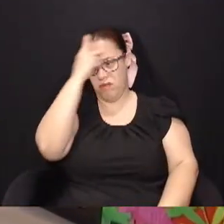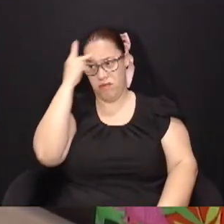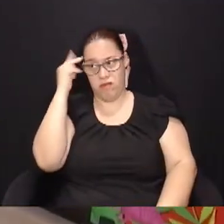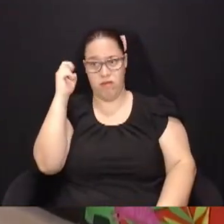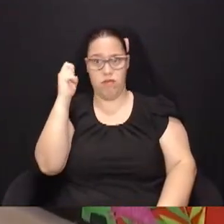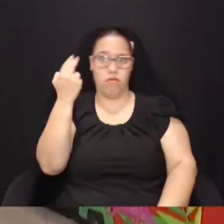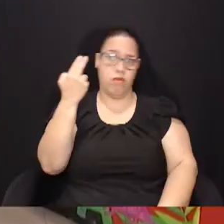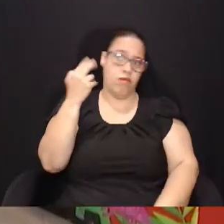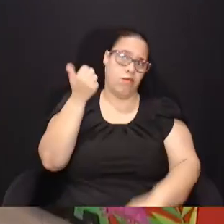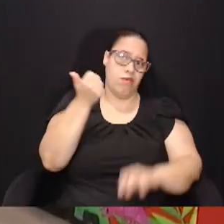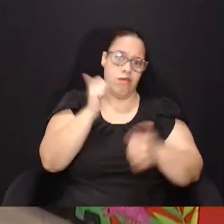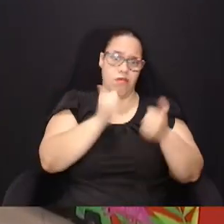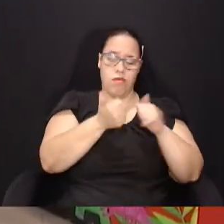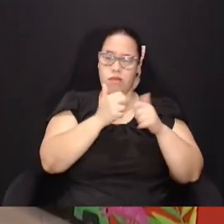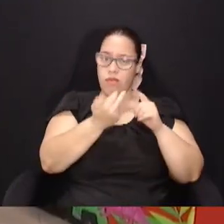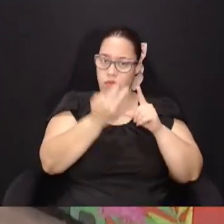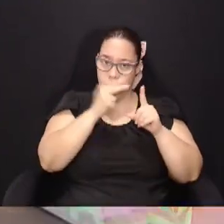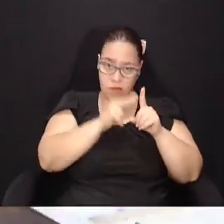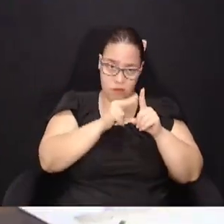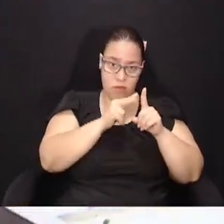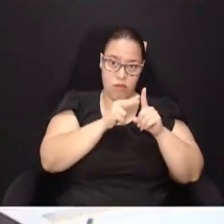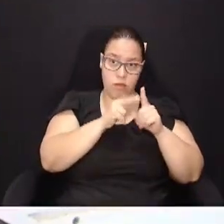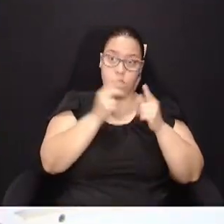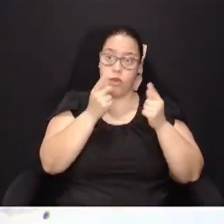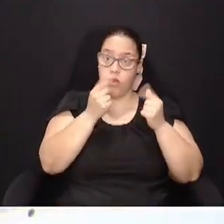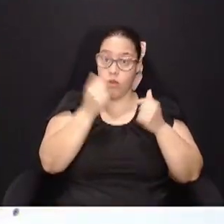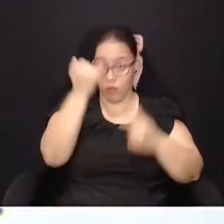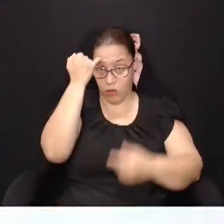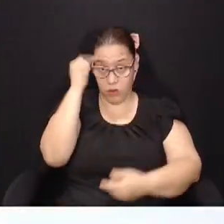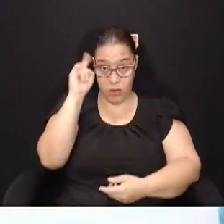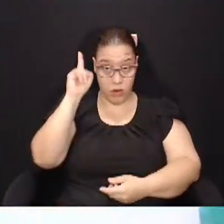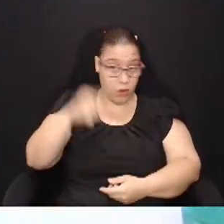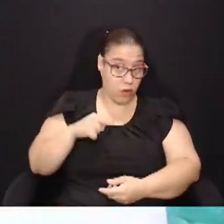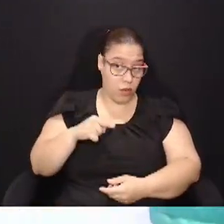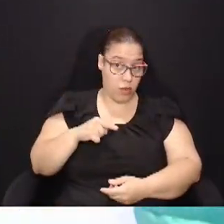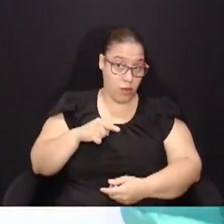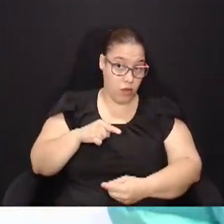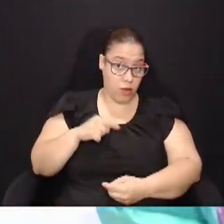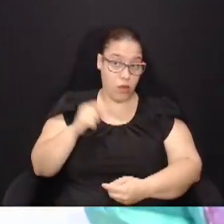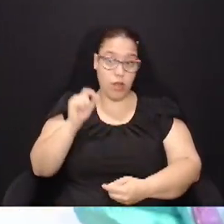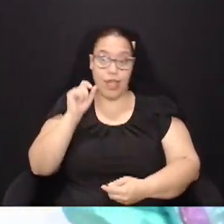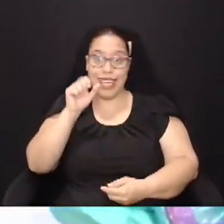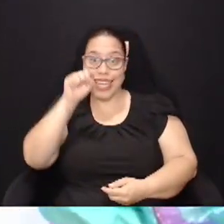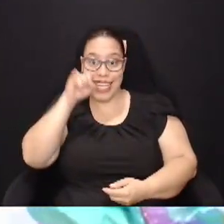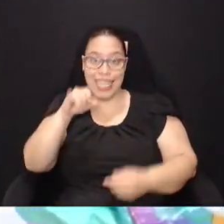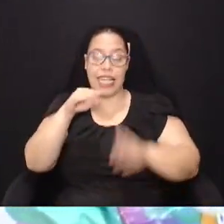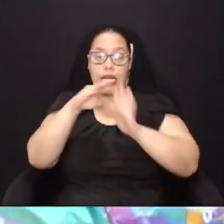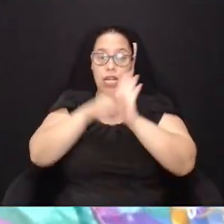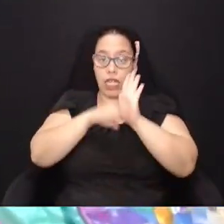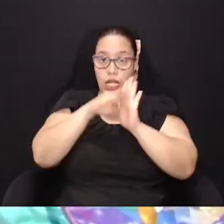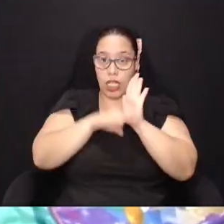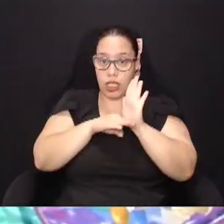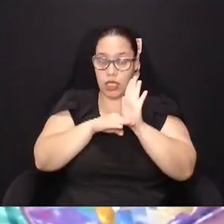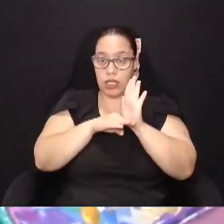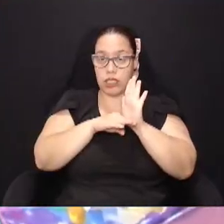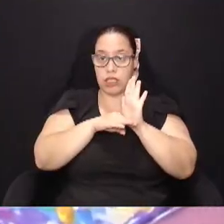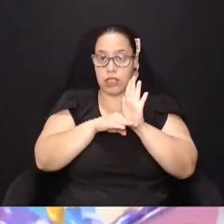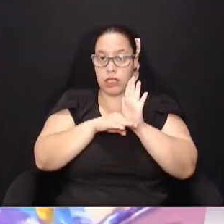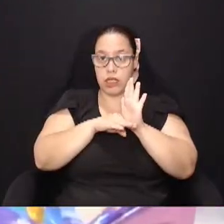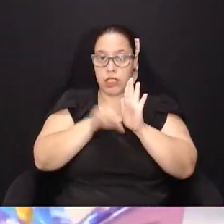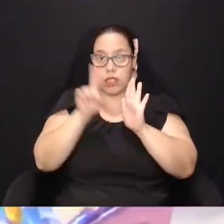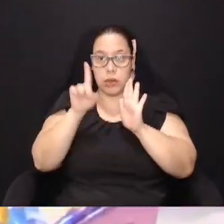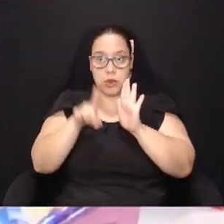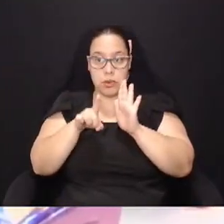ponto de vista estritamente financeiro, a ideia é, se o desconto que você tem à vista, ele se